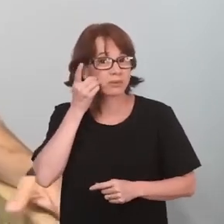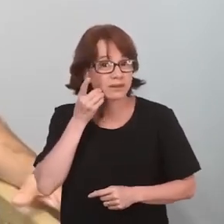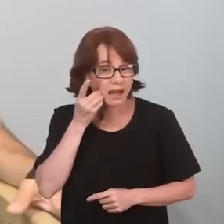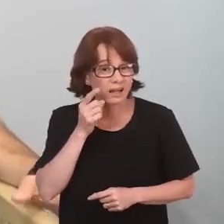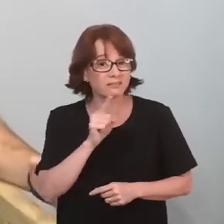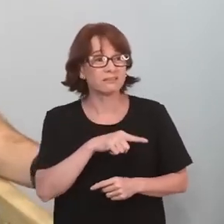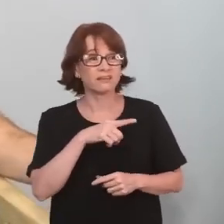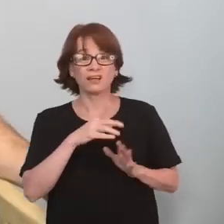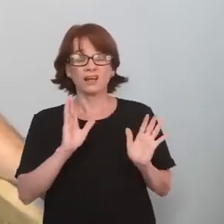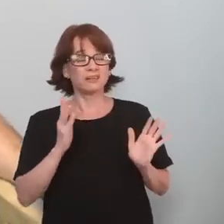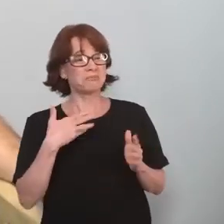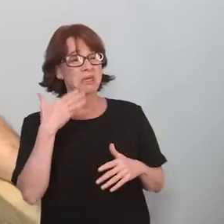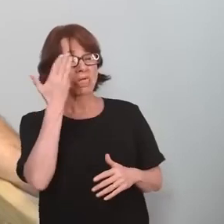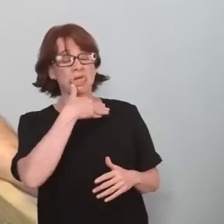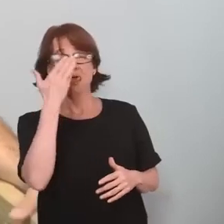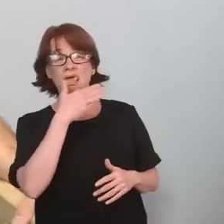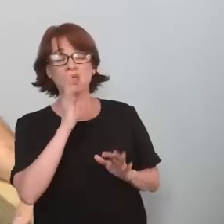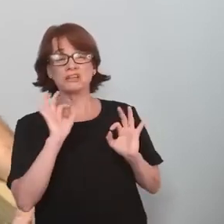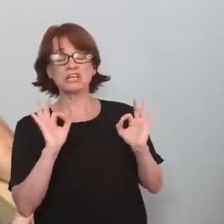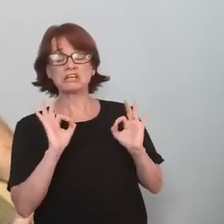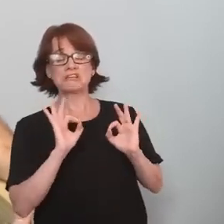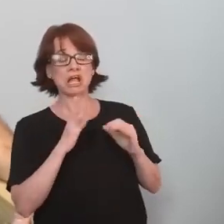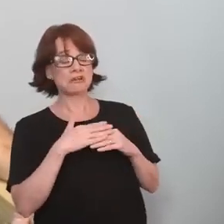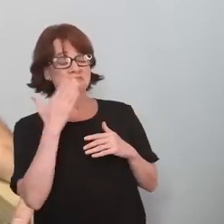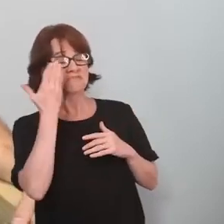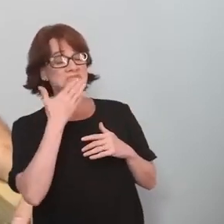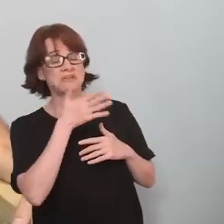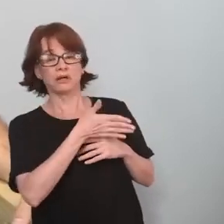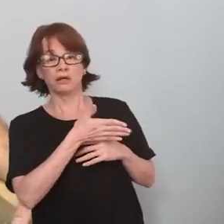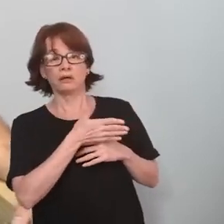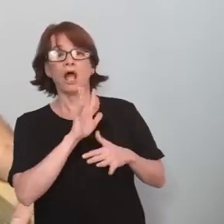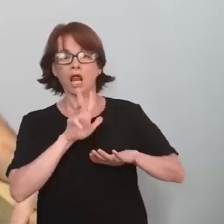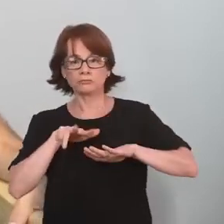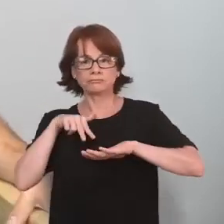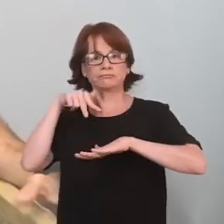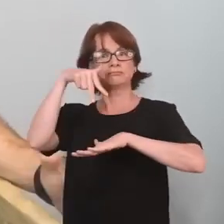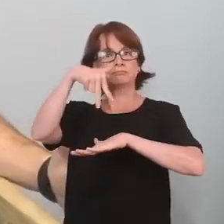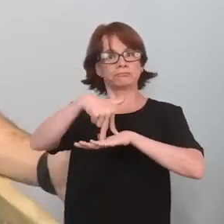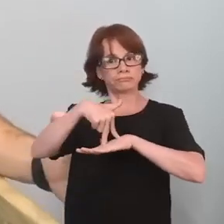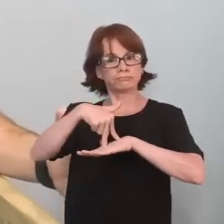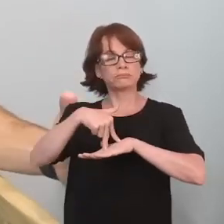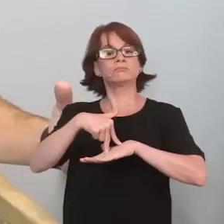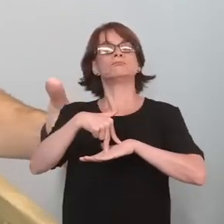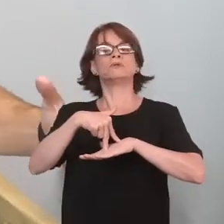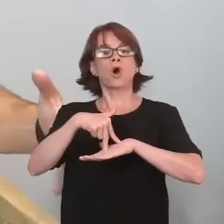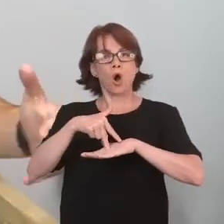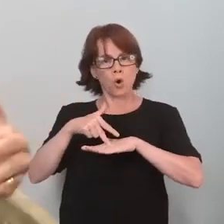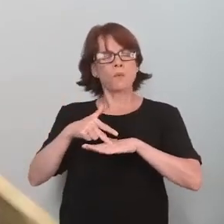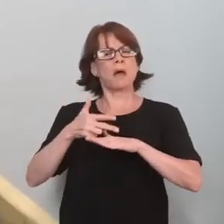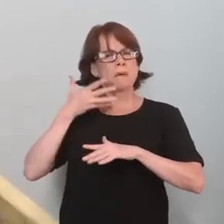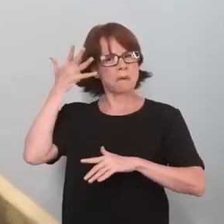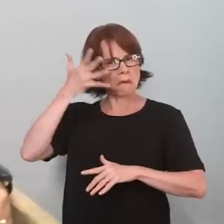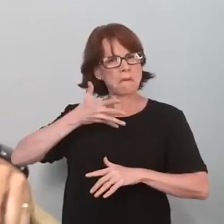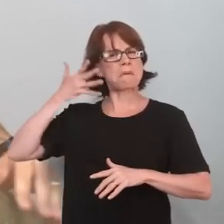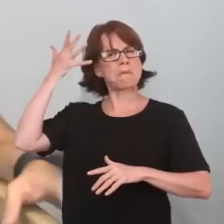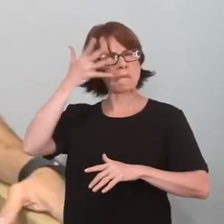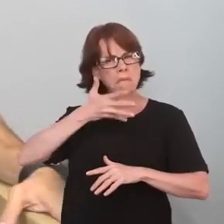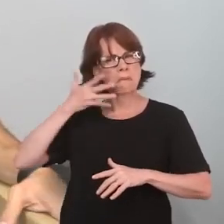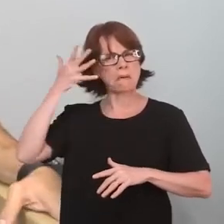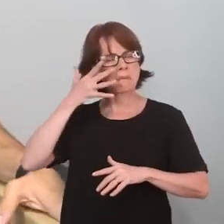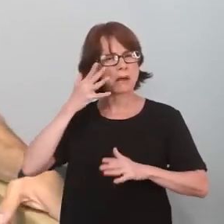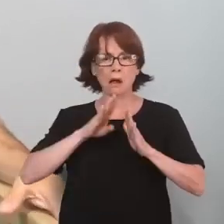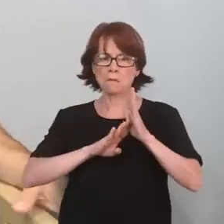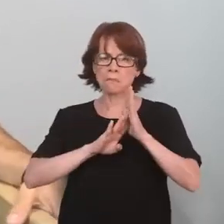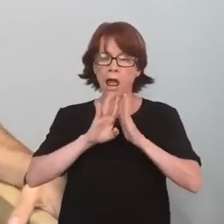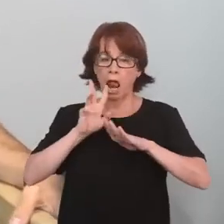de milhões de brasileiros. Esse deputado toma a liderança da direita no Brasil, se